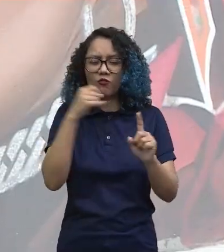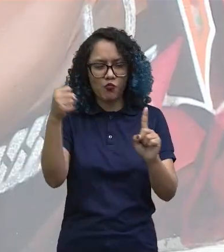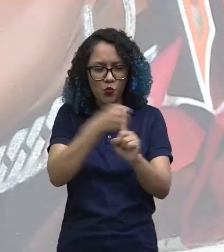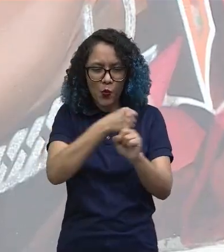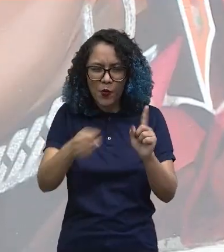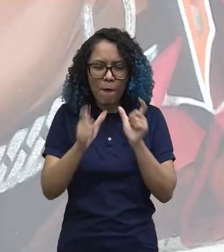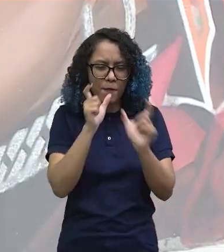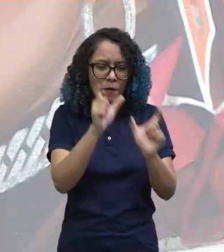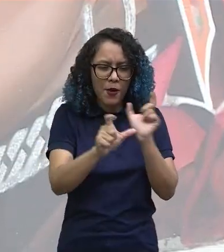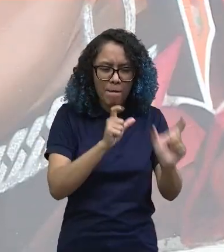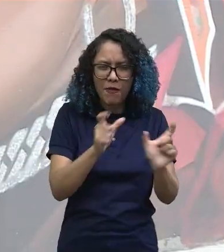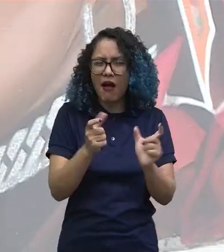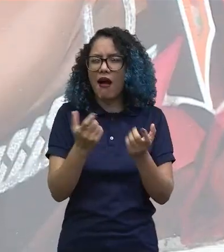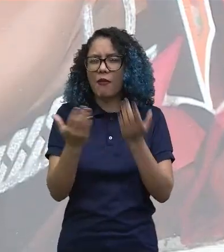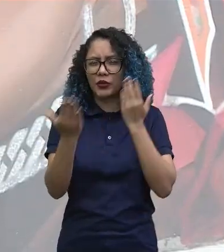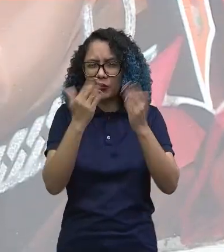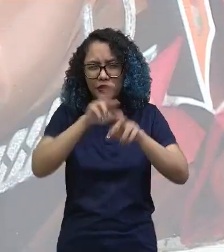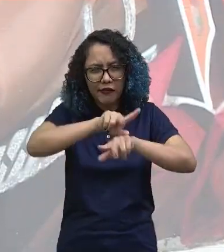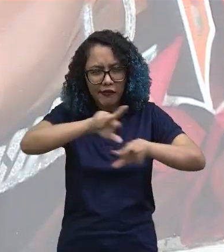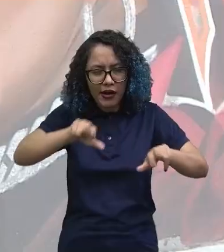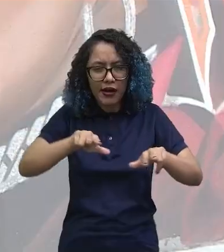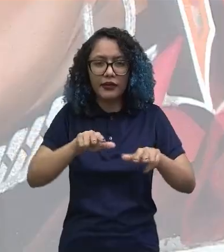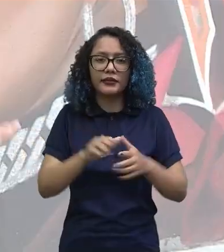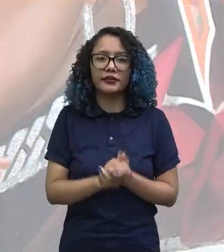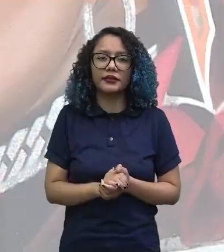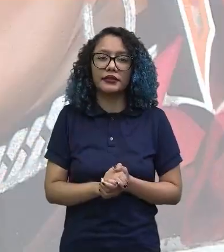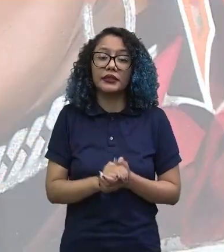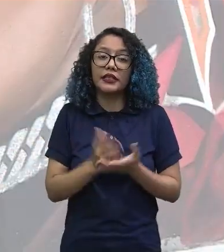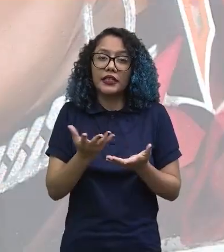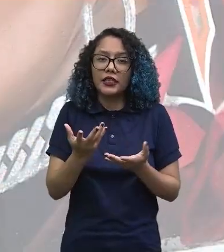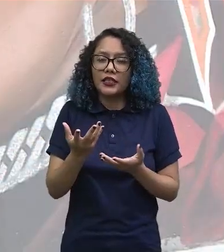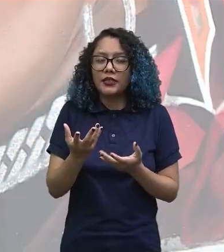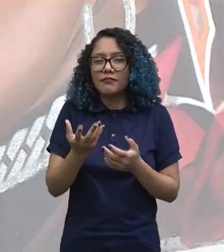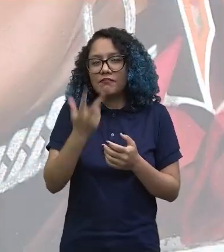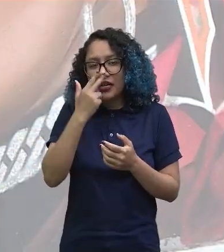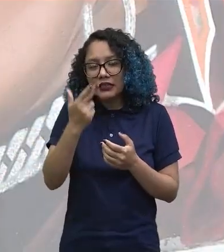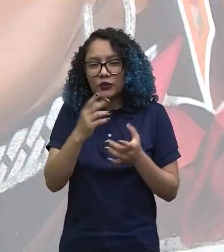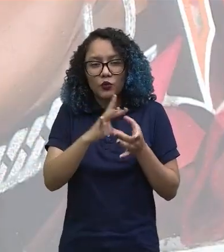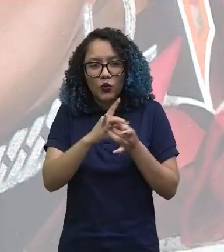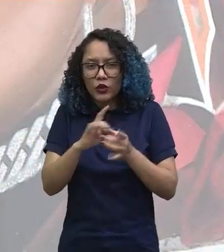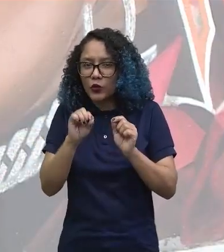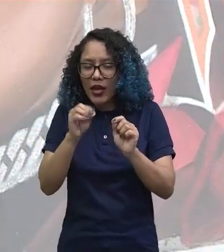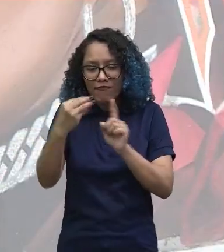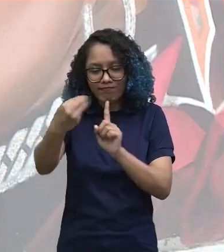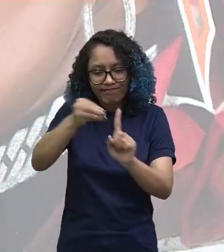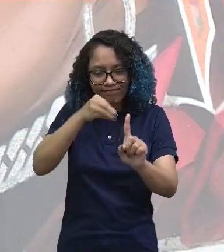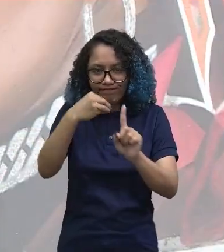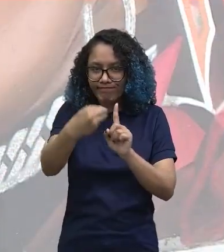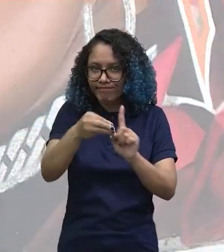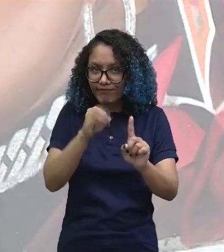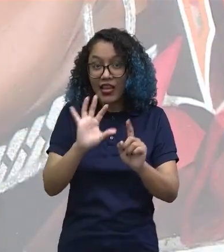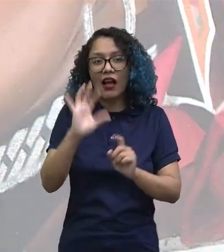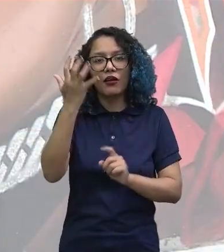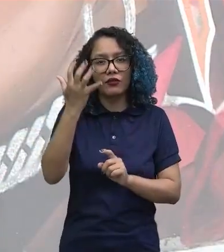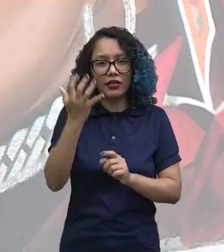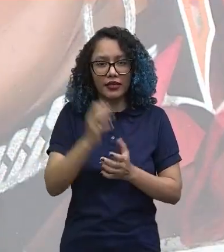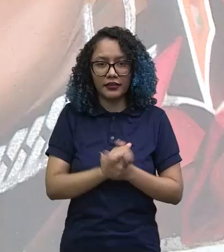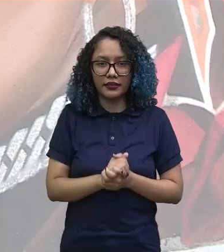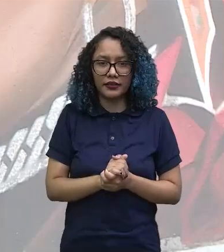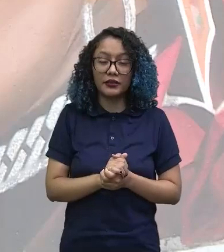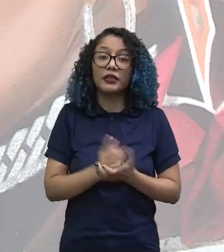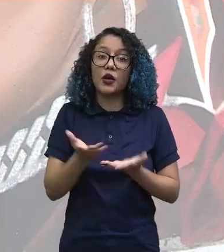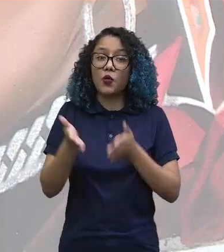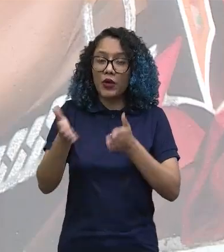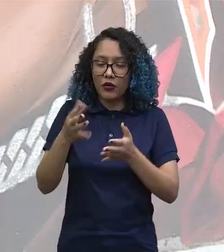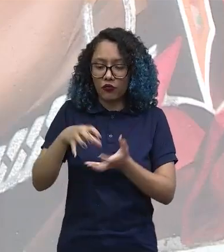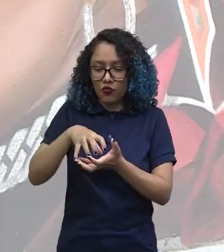verbal, emocional e psicológica, e acabando nos colocando em uma situação de vulnerabilidade. E aí, mesmo atingindo a vida adulta,